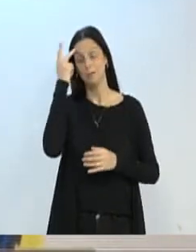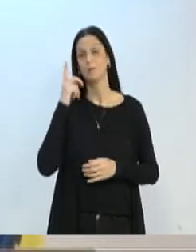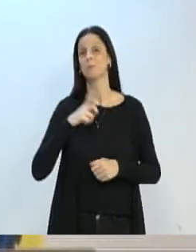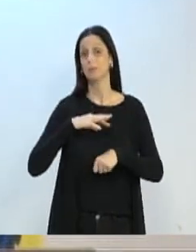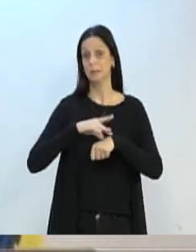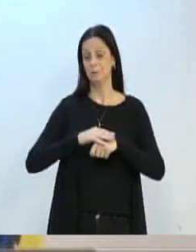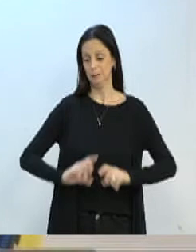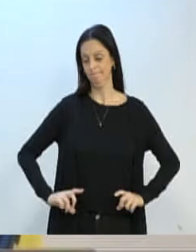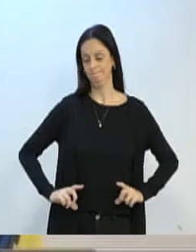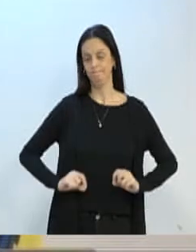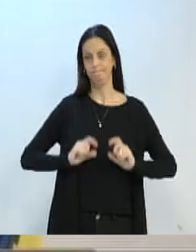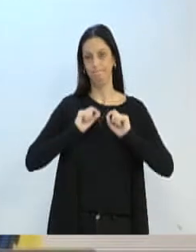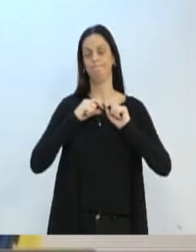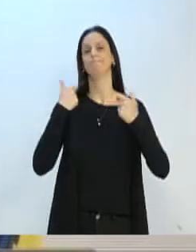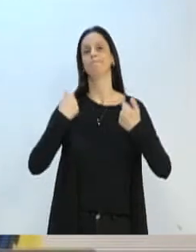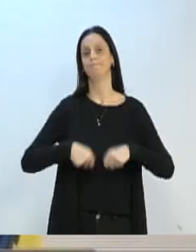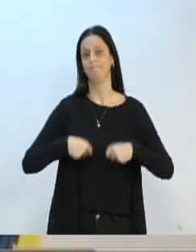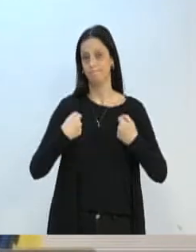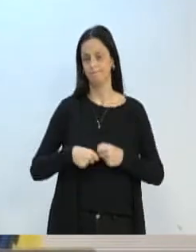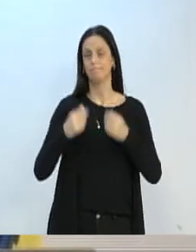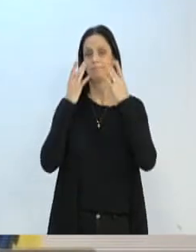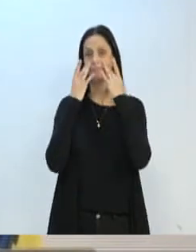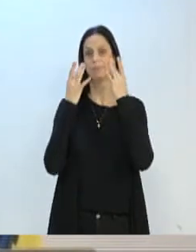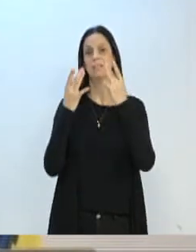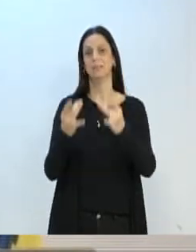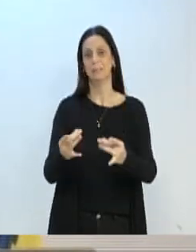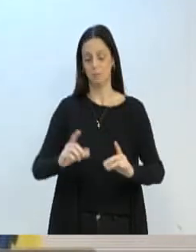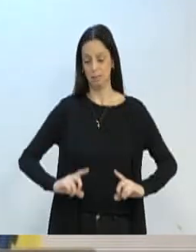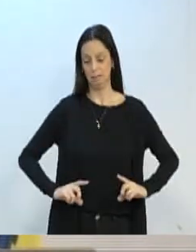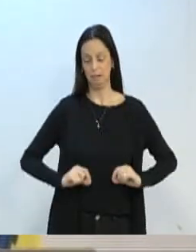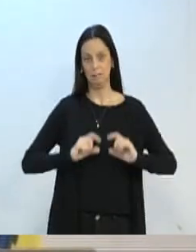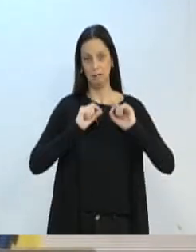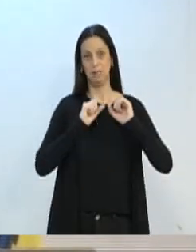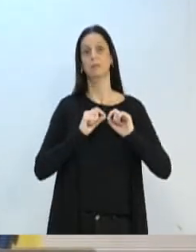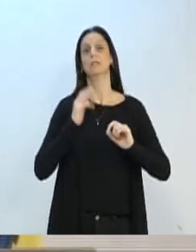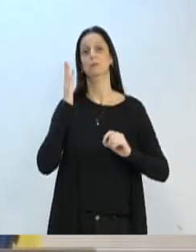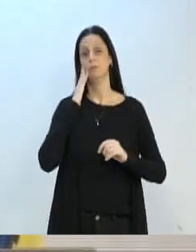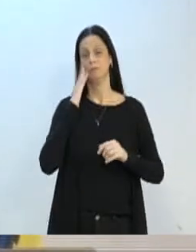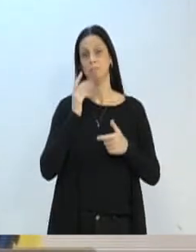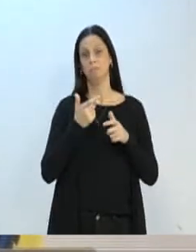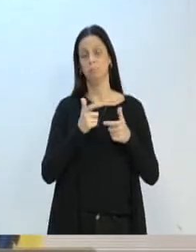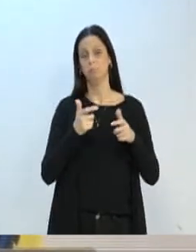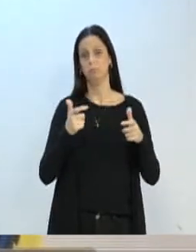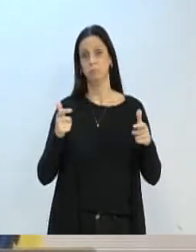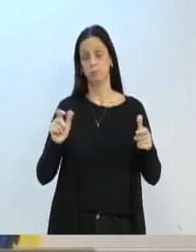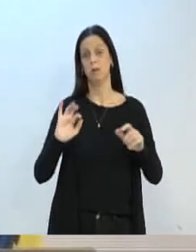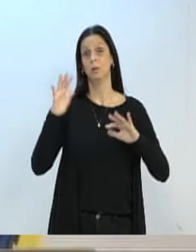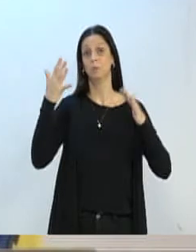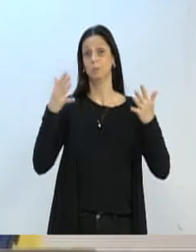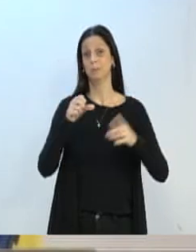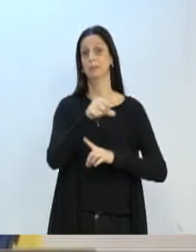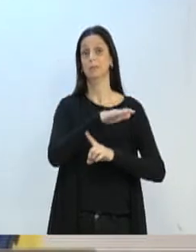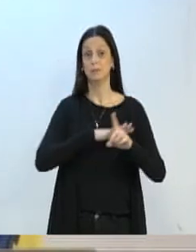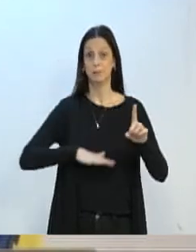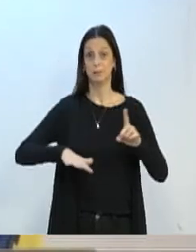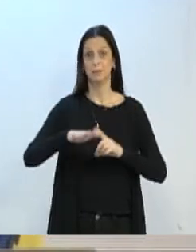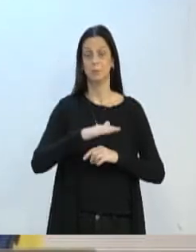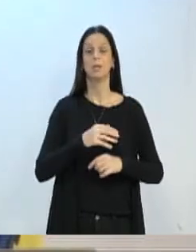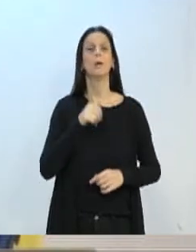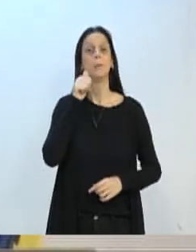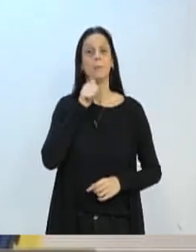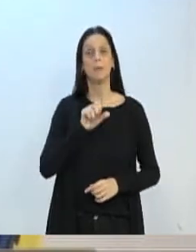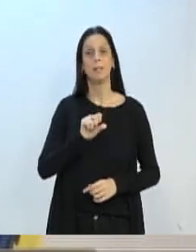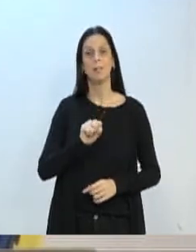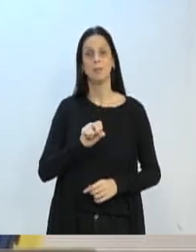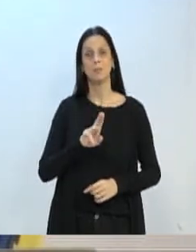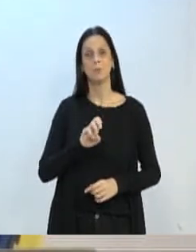que precisa de muita atenção câncer que é uma coisa que venha ocupando muito o espaço da nossa sociedade Sueli uma